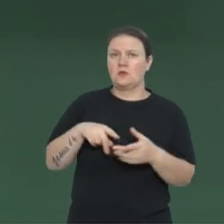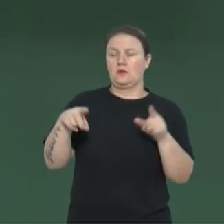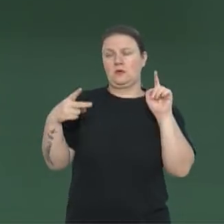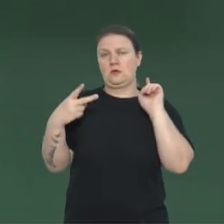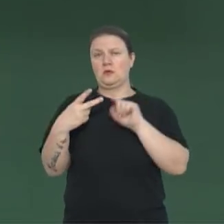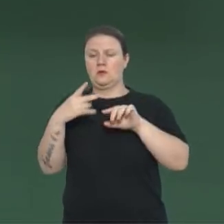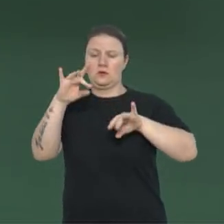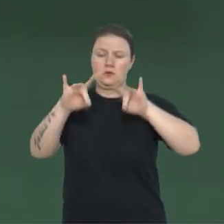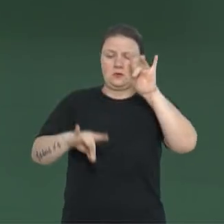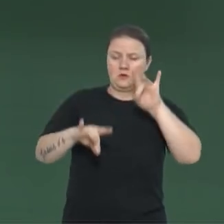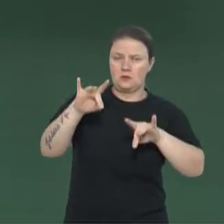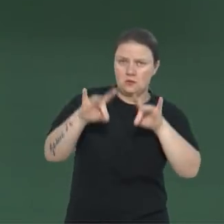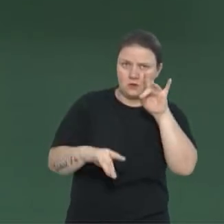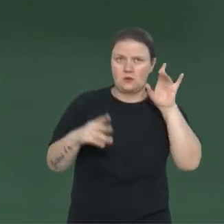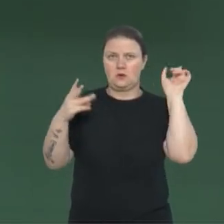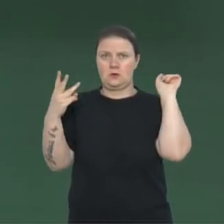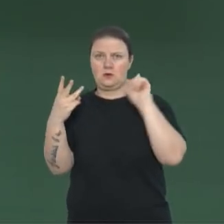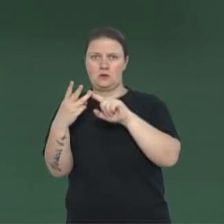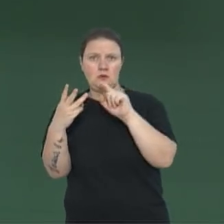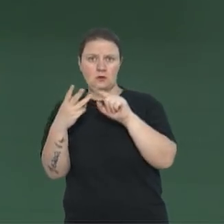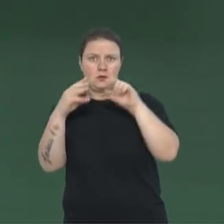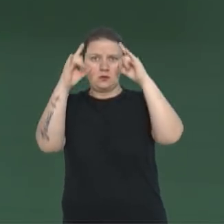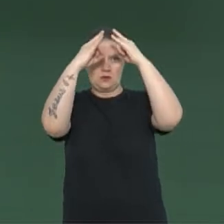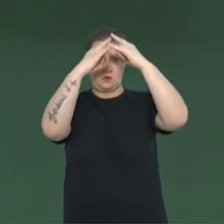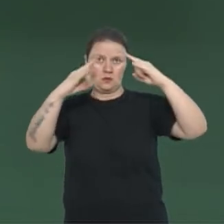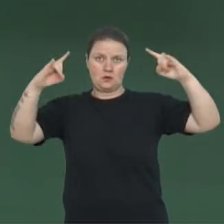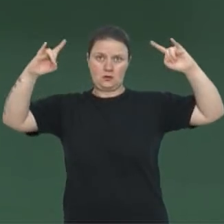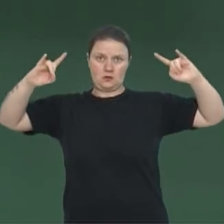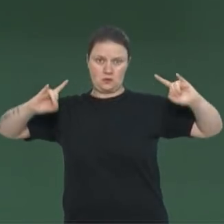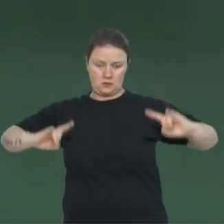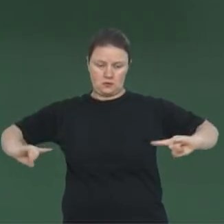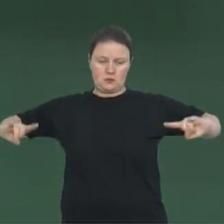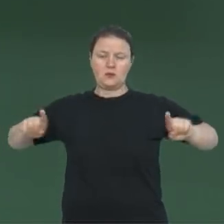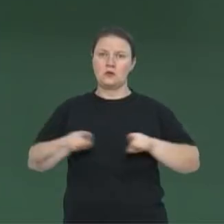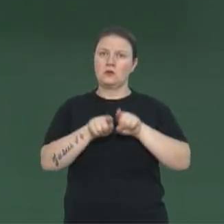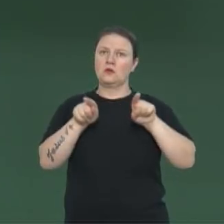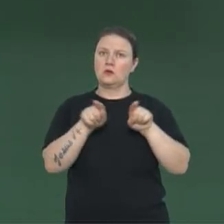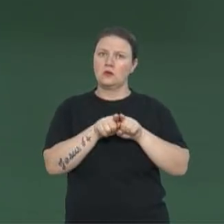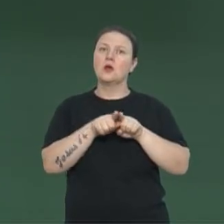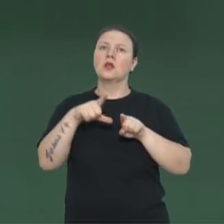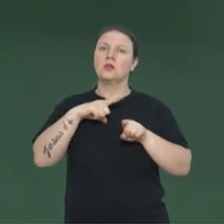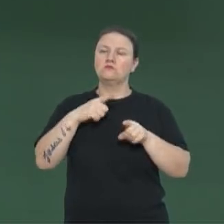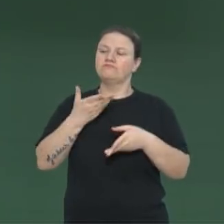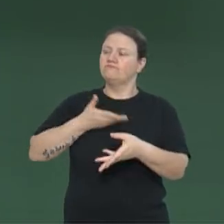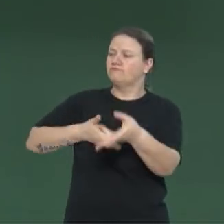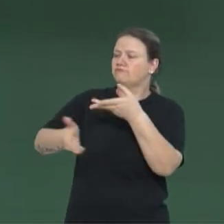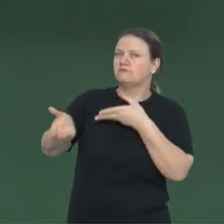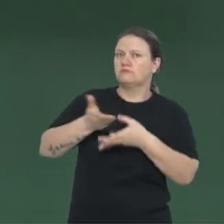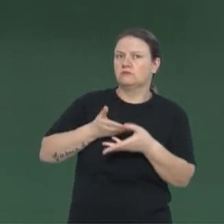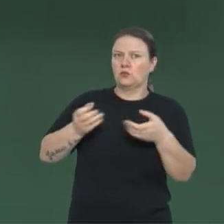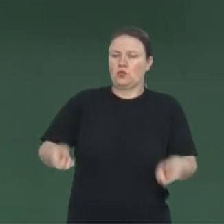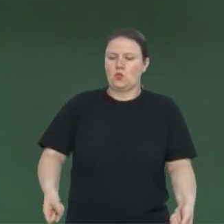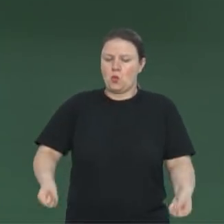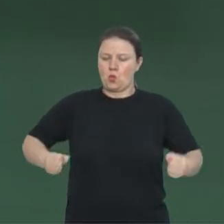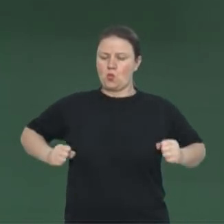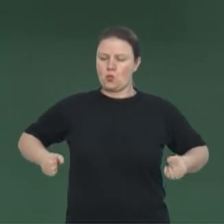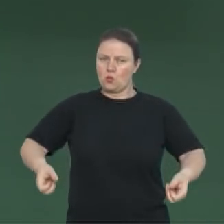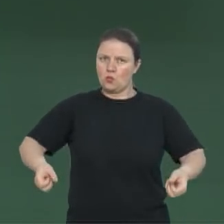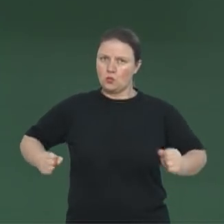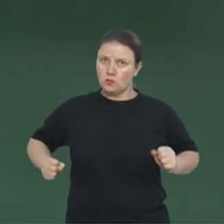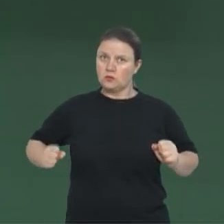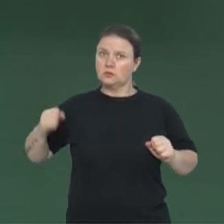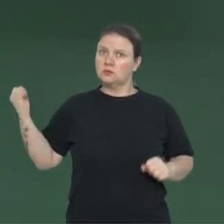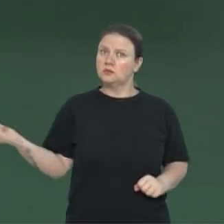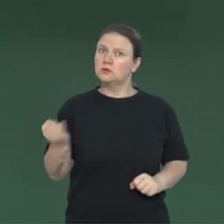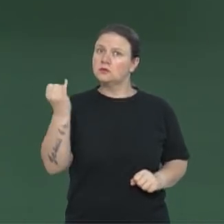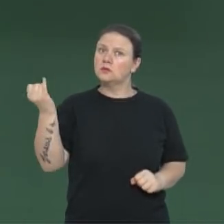teatro. No próprio circo, a gente já viu aí a interação de cadeirantes. Então, é bem importante que quando a gente